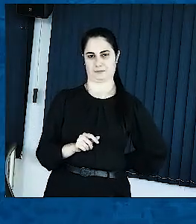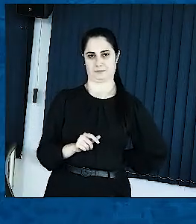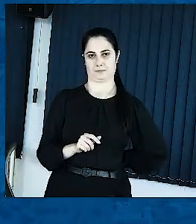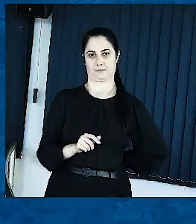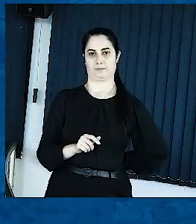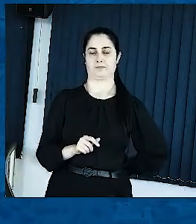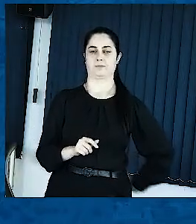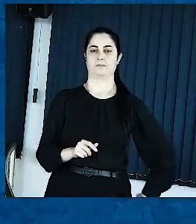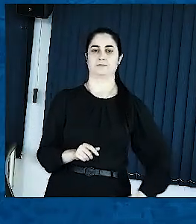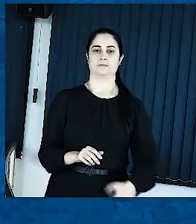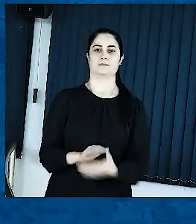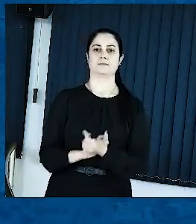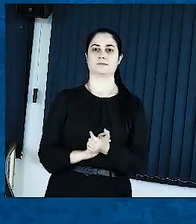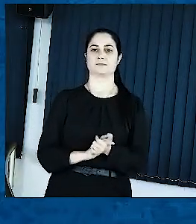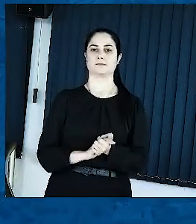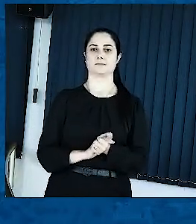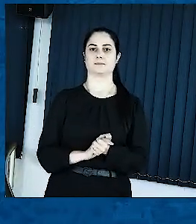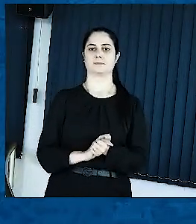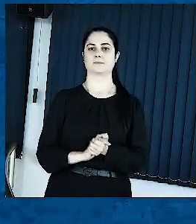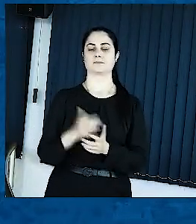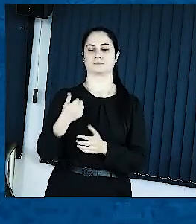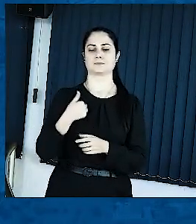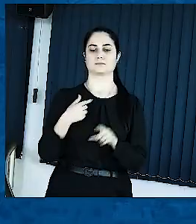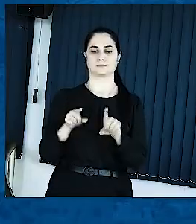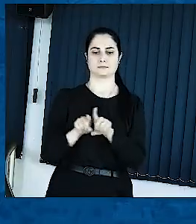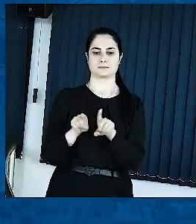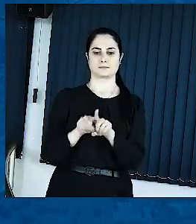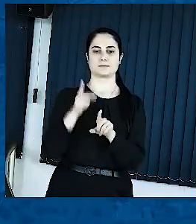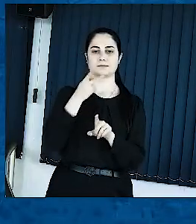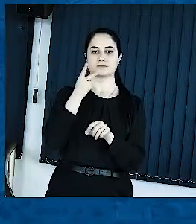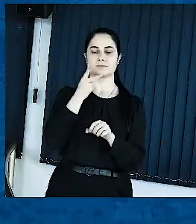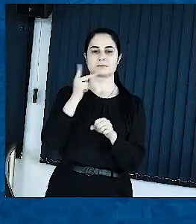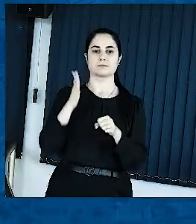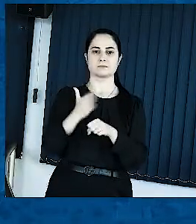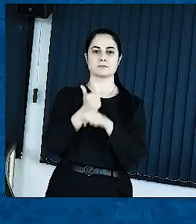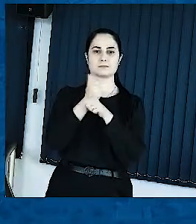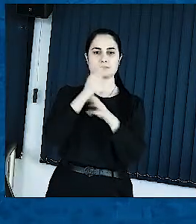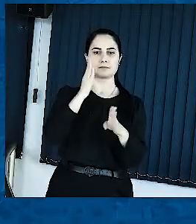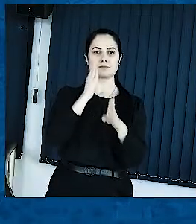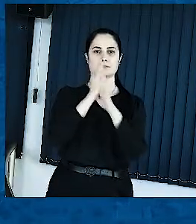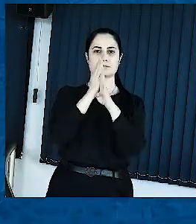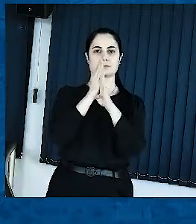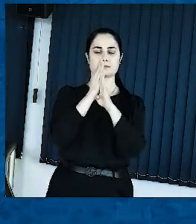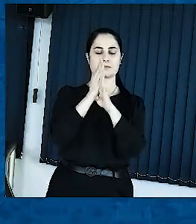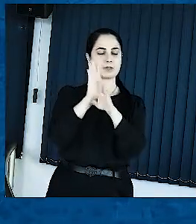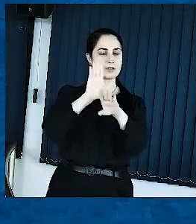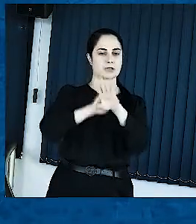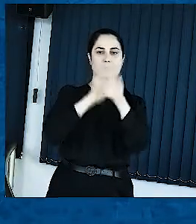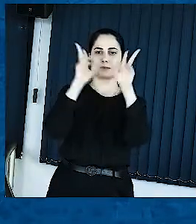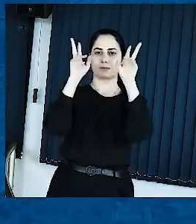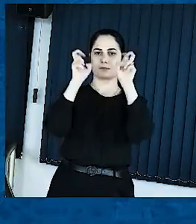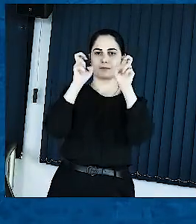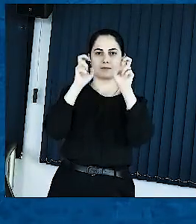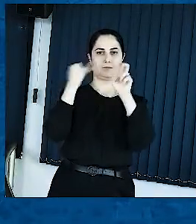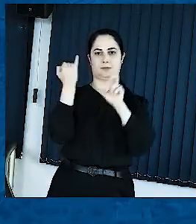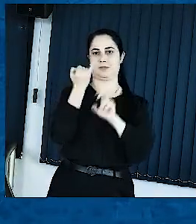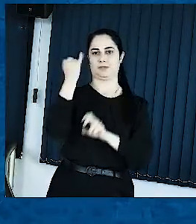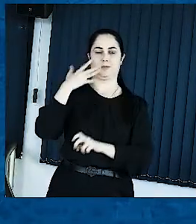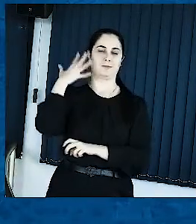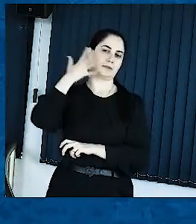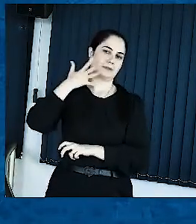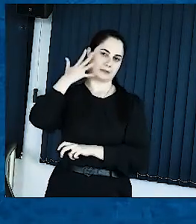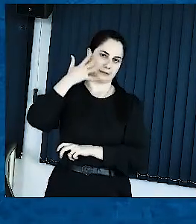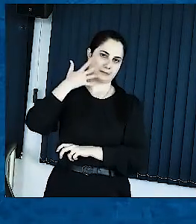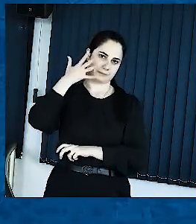E aí, eu falo de intervenção precoce, que eu digo que é o coração dessa palestra.